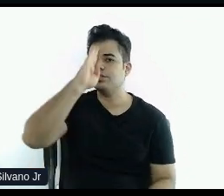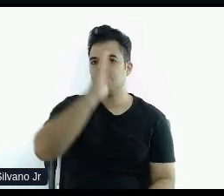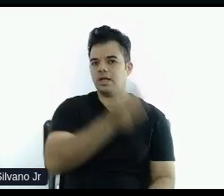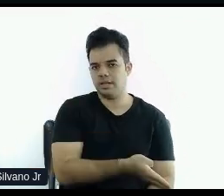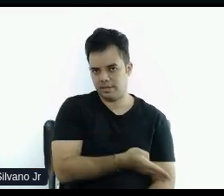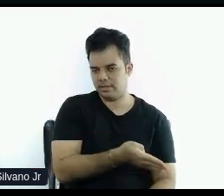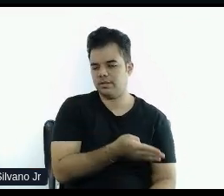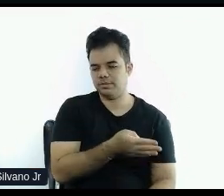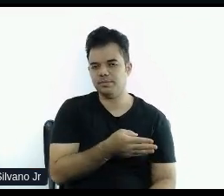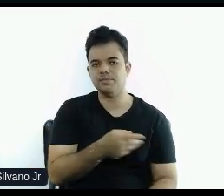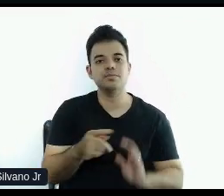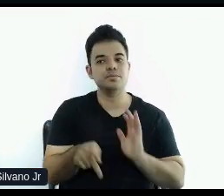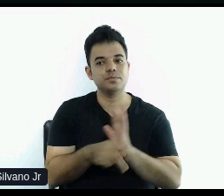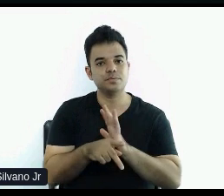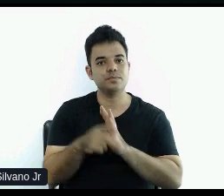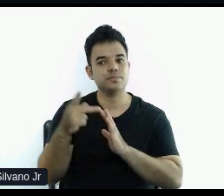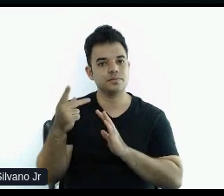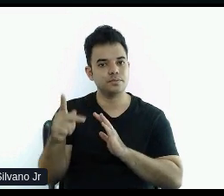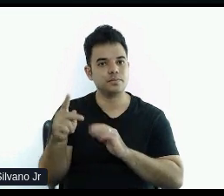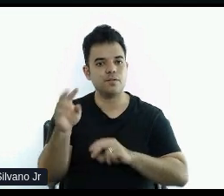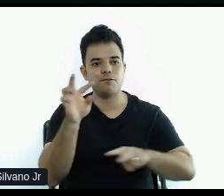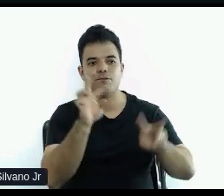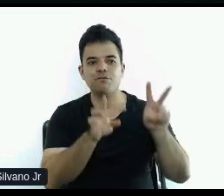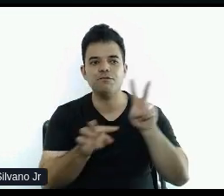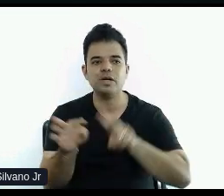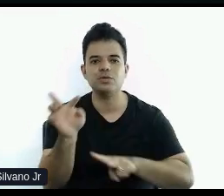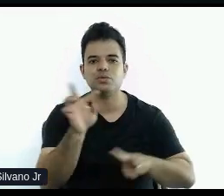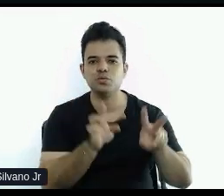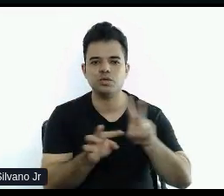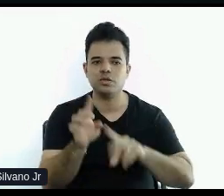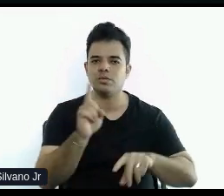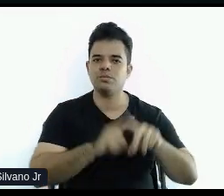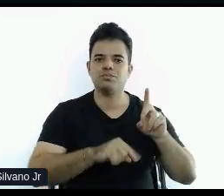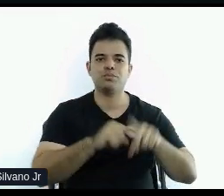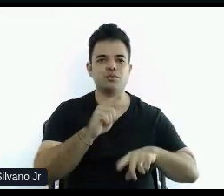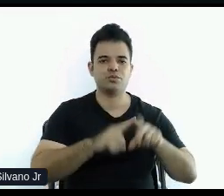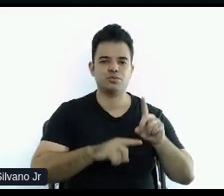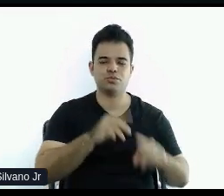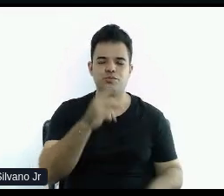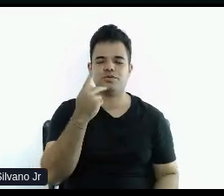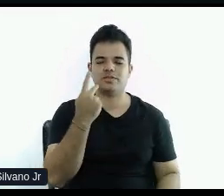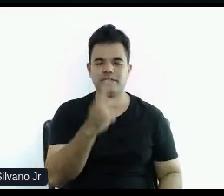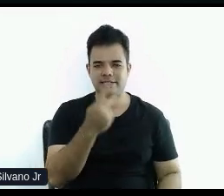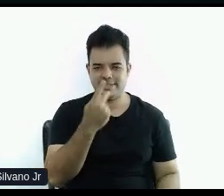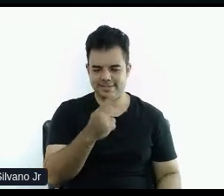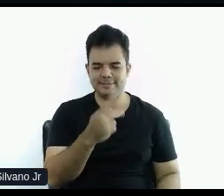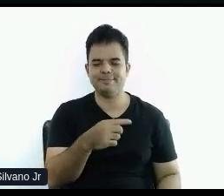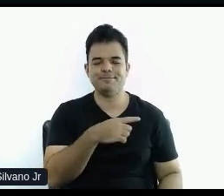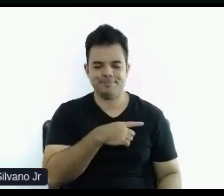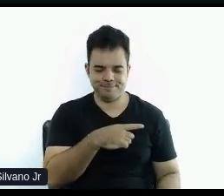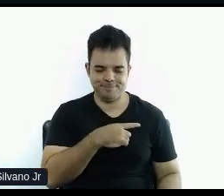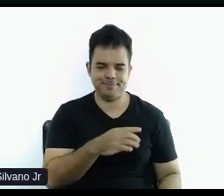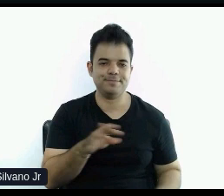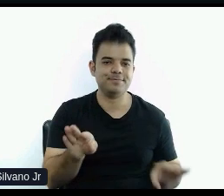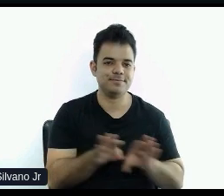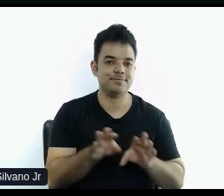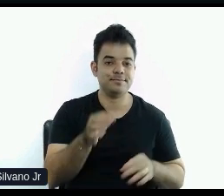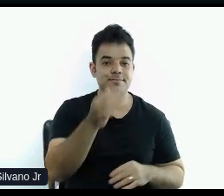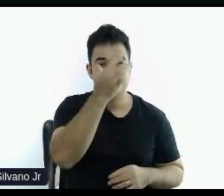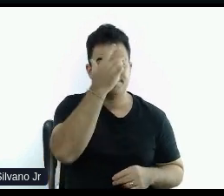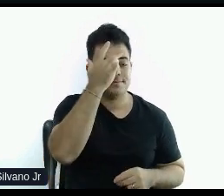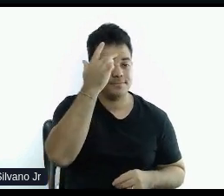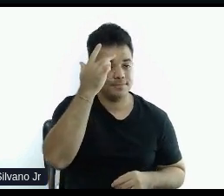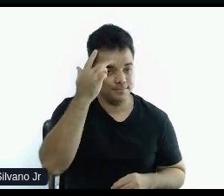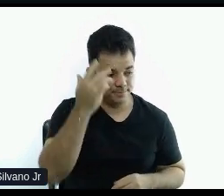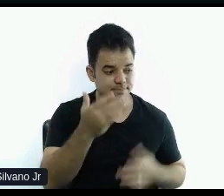olhar da questão da visualização do produto em si. Então, a gente está afetando essas personas